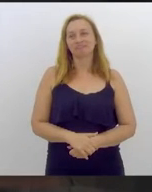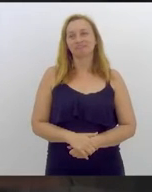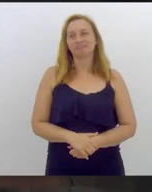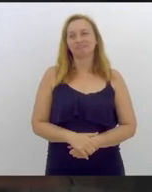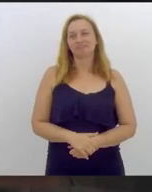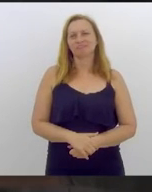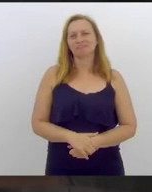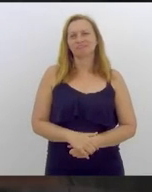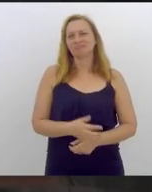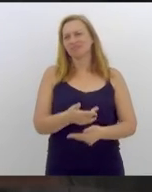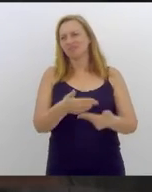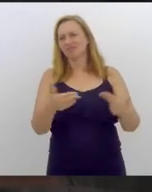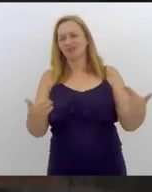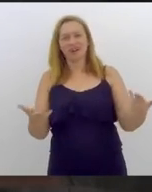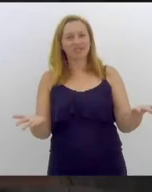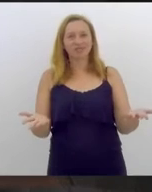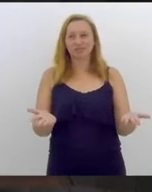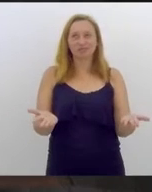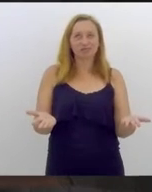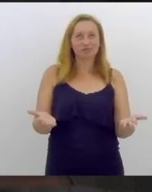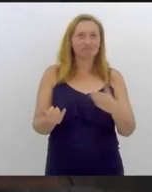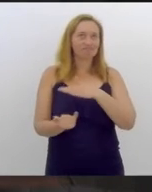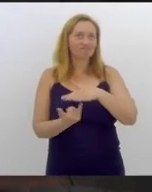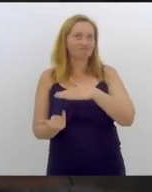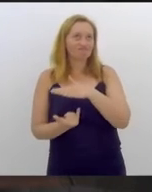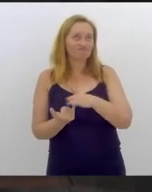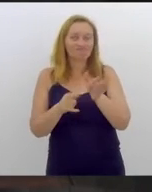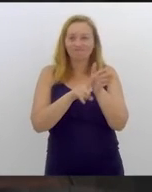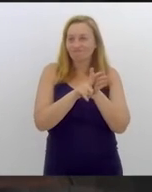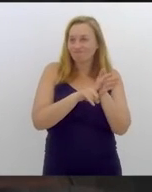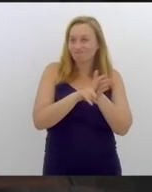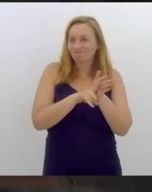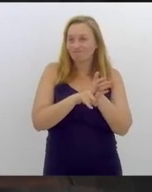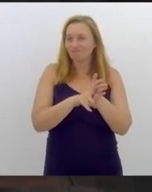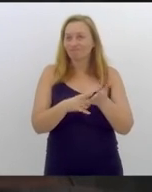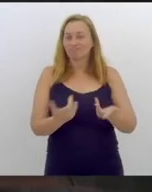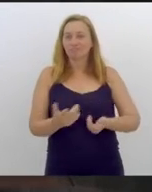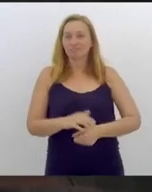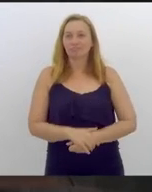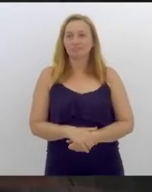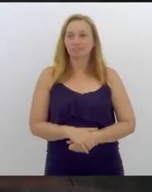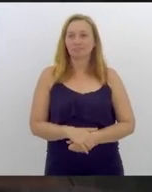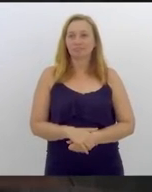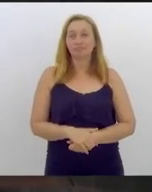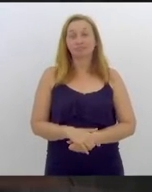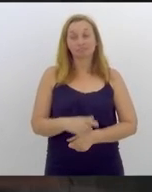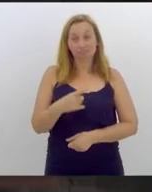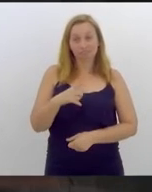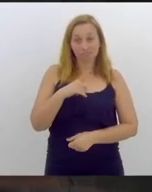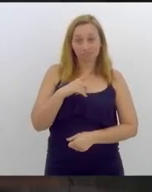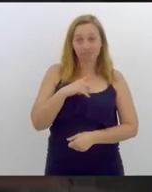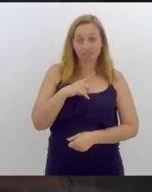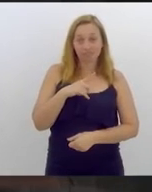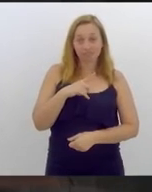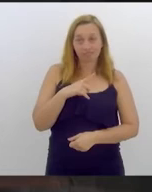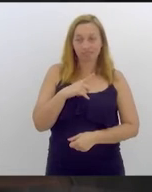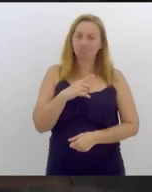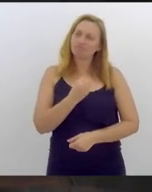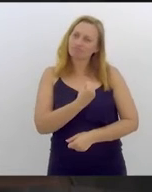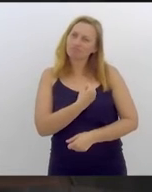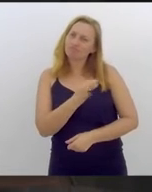vários institutos de pesquisa dão conta de que ainda há um certo